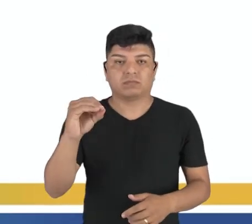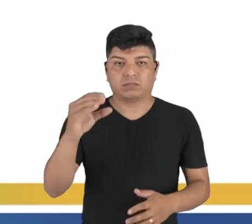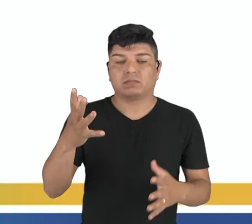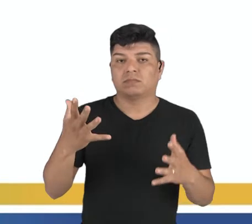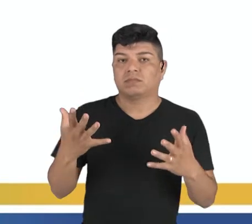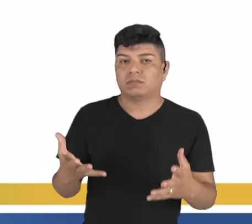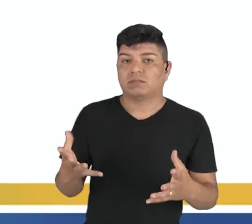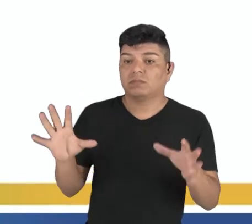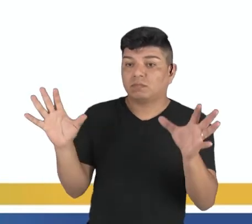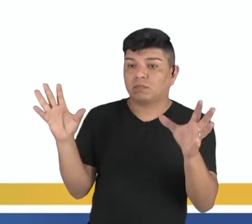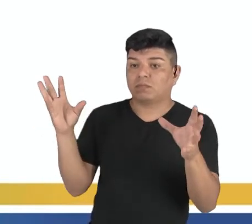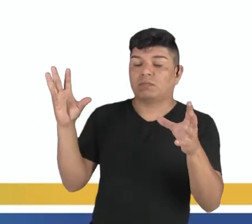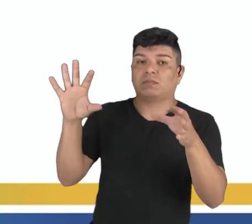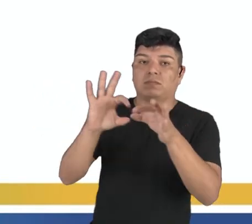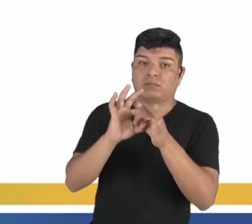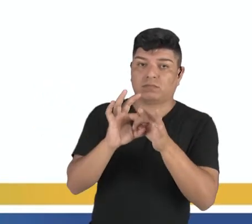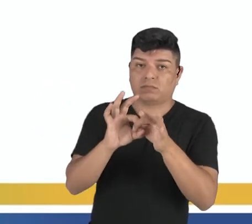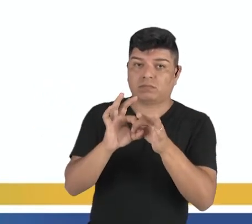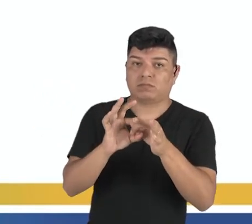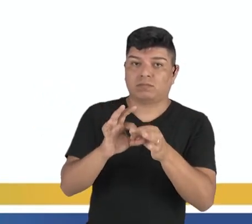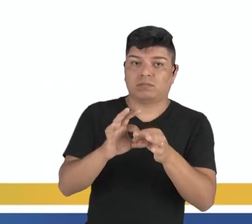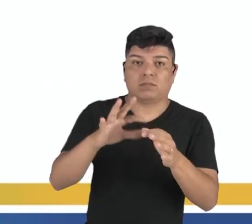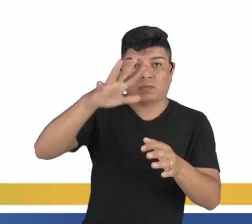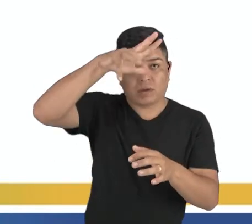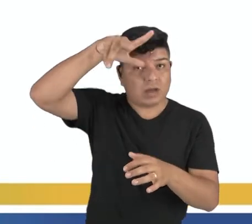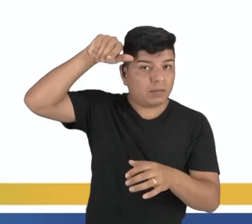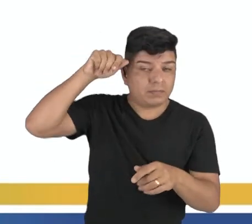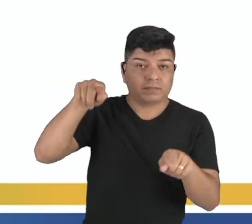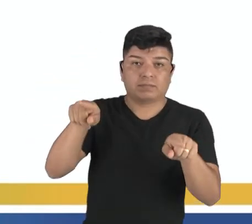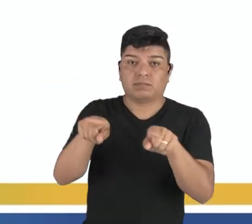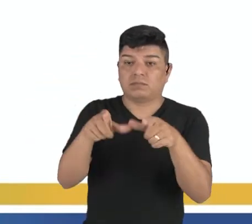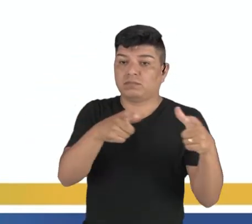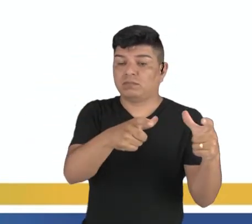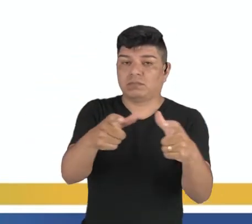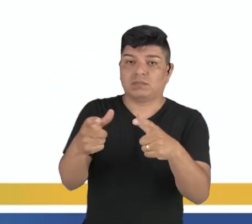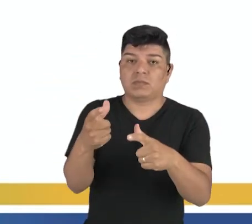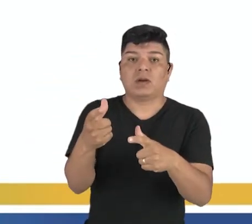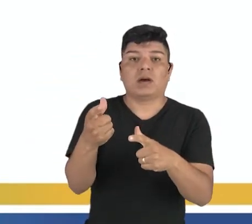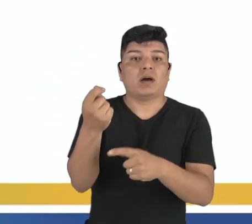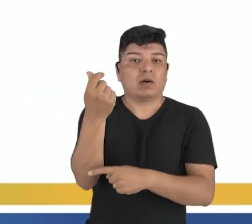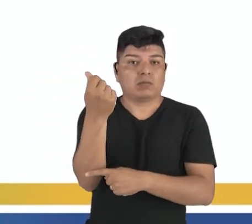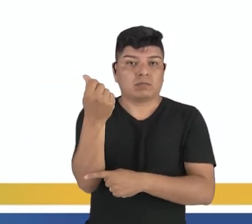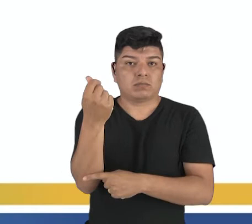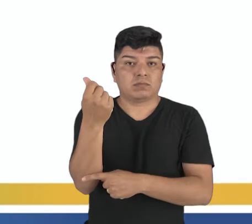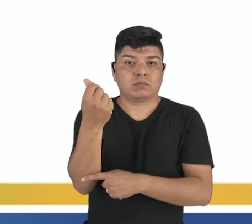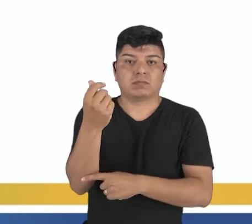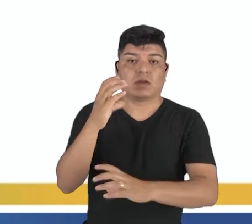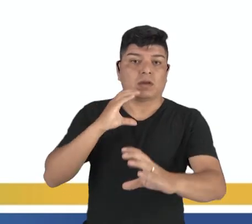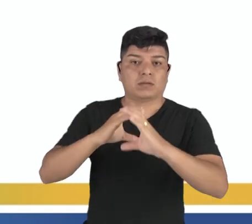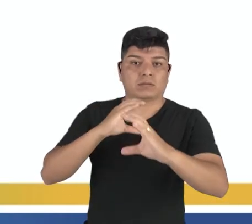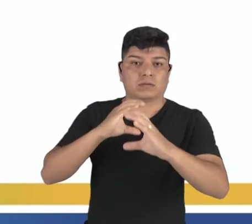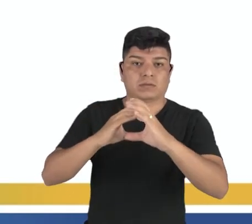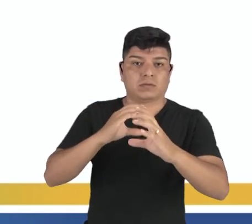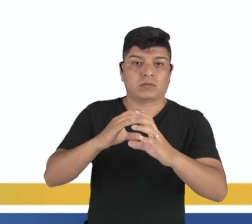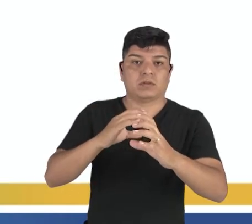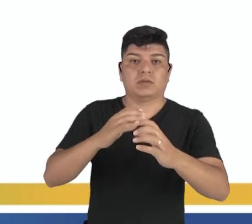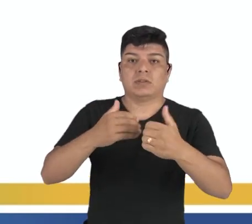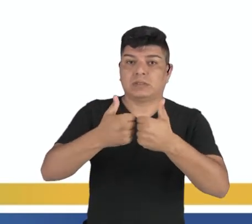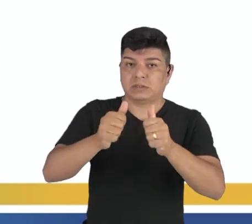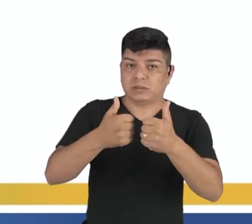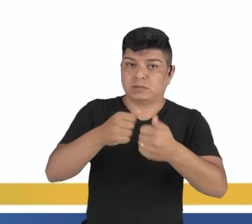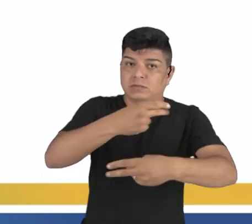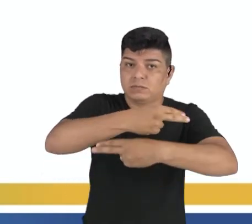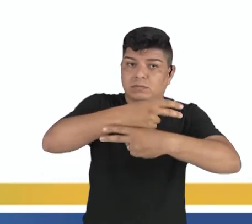da parte da Amazônia com o restante do país, principalmente em áreas como o sistema financeiro, as comunicações e o transporte